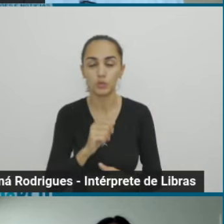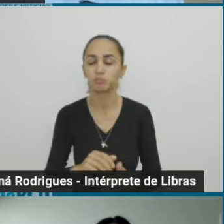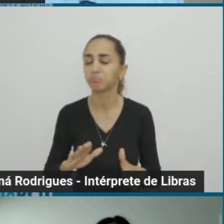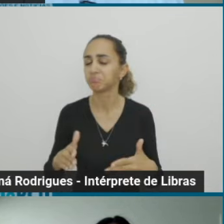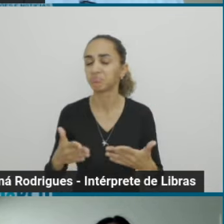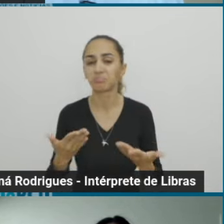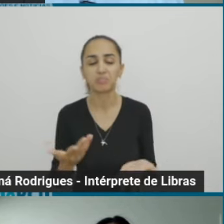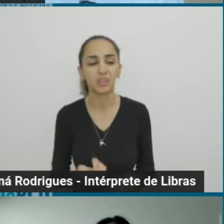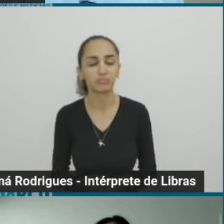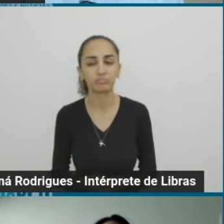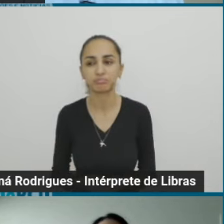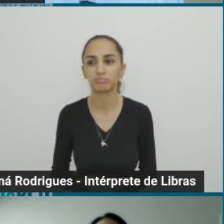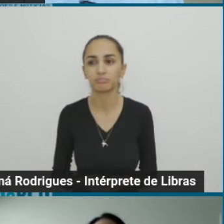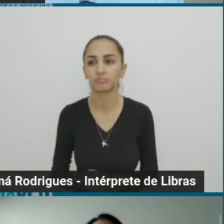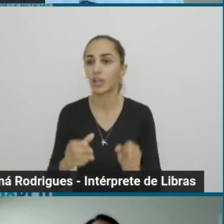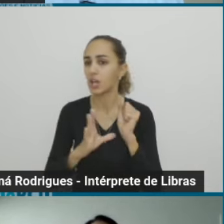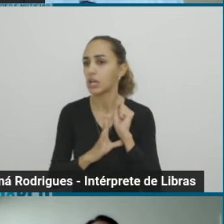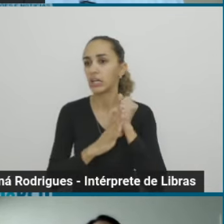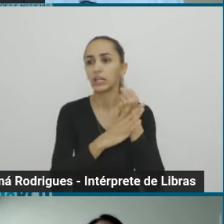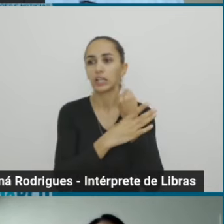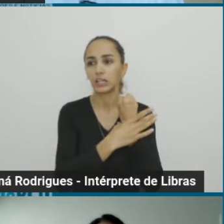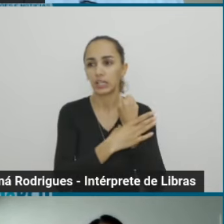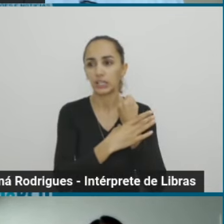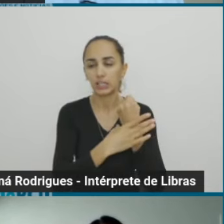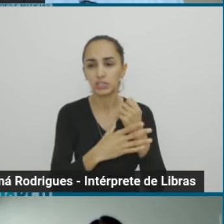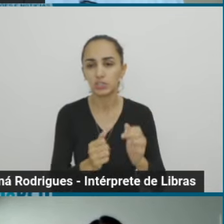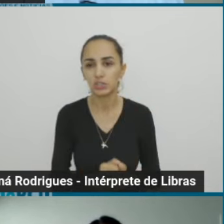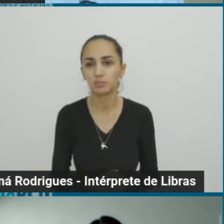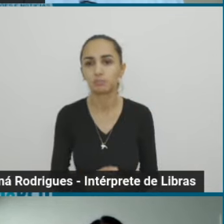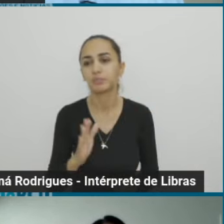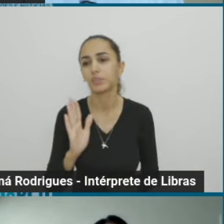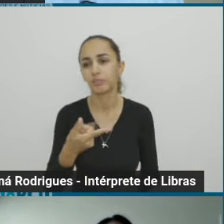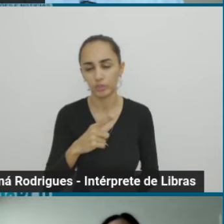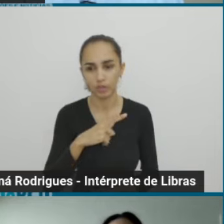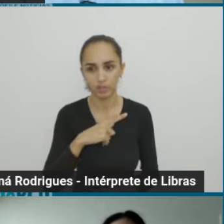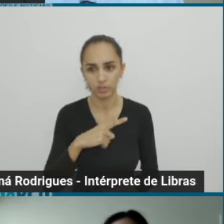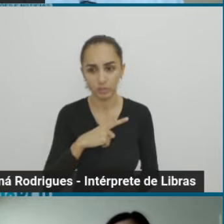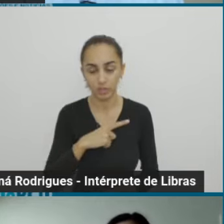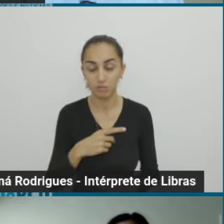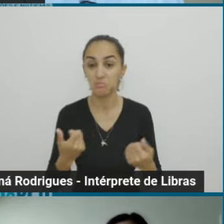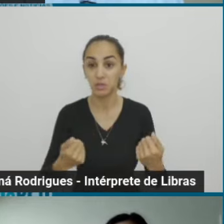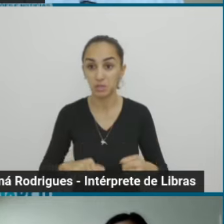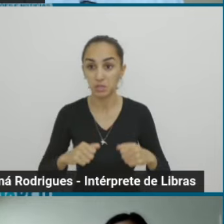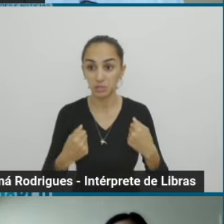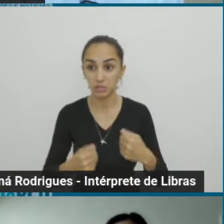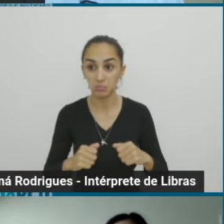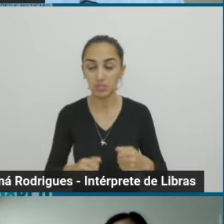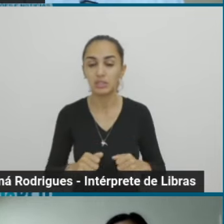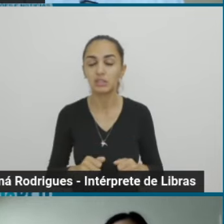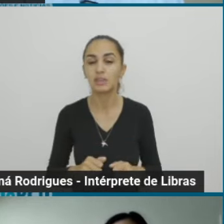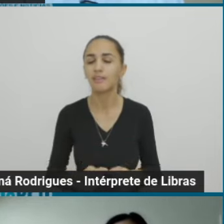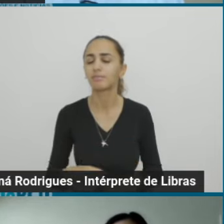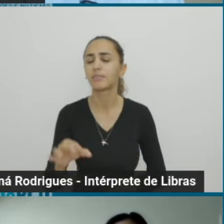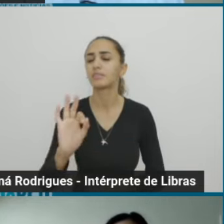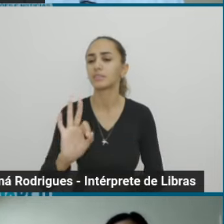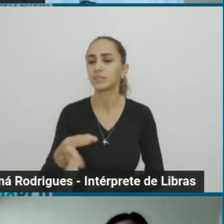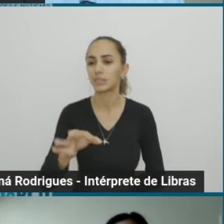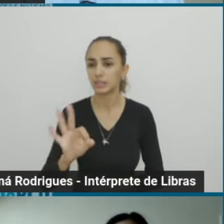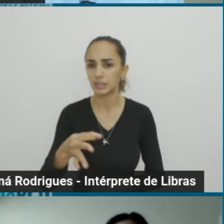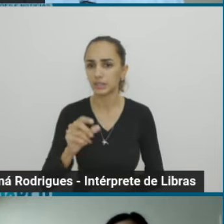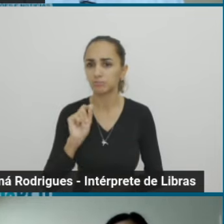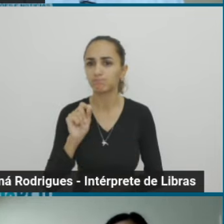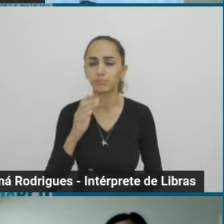de garantias, elas já existem, o que a gente precisa é ter certeza de que,